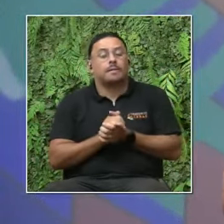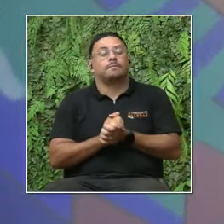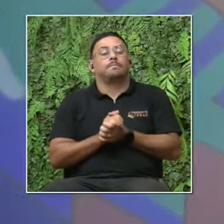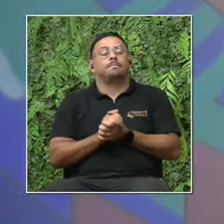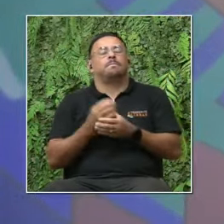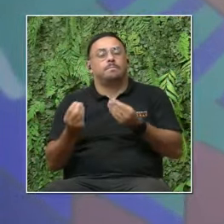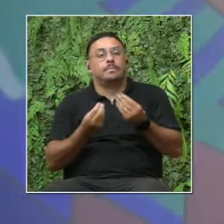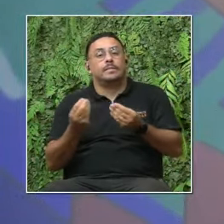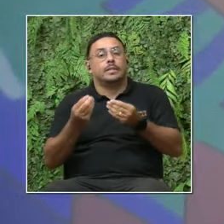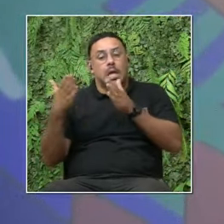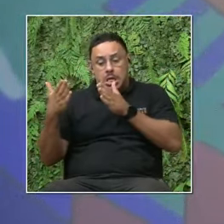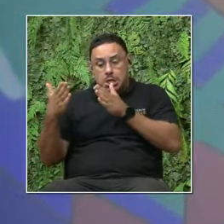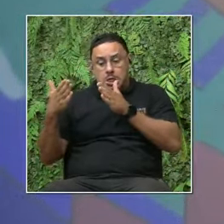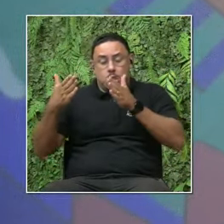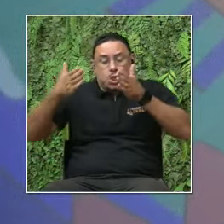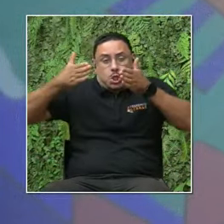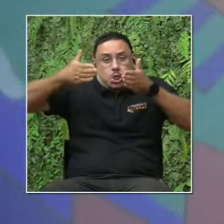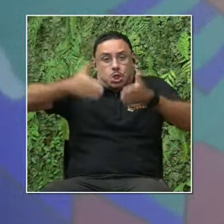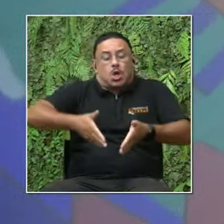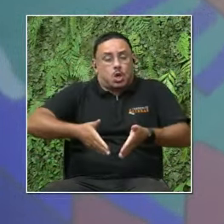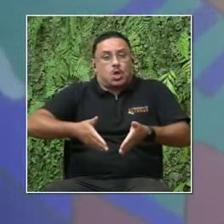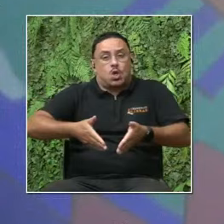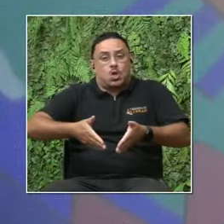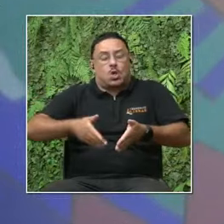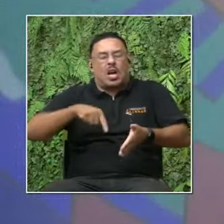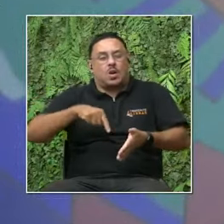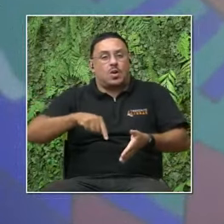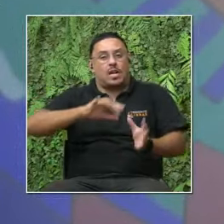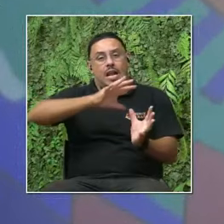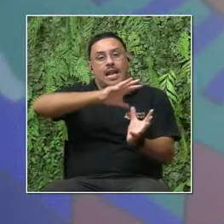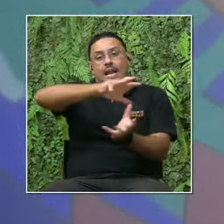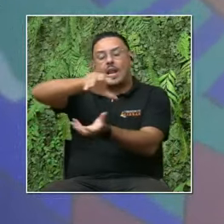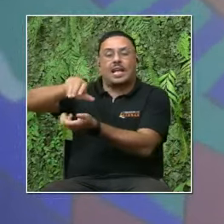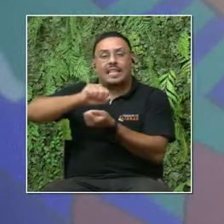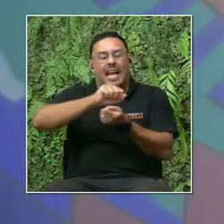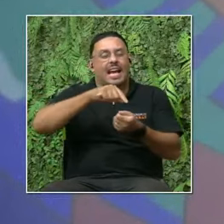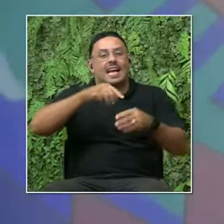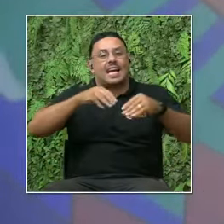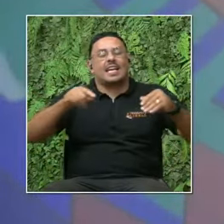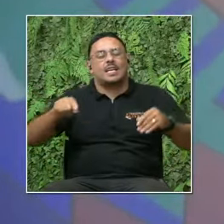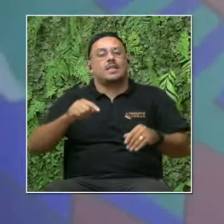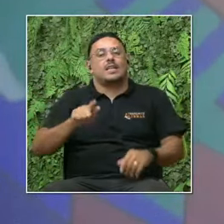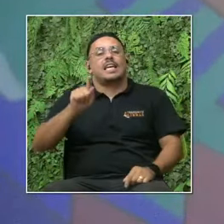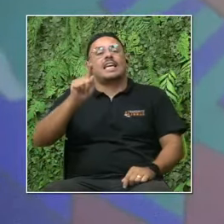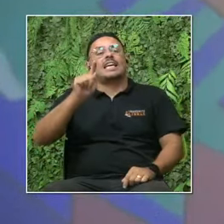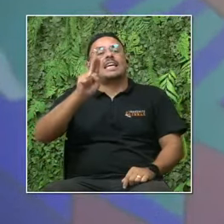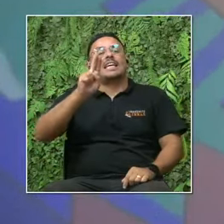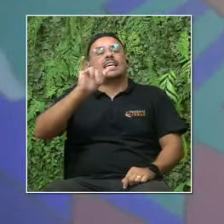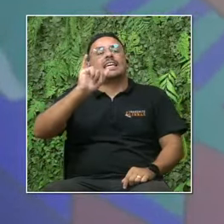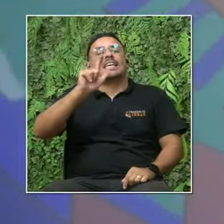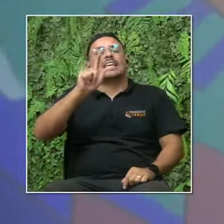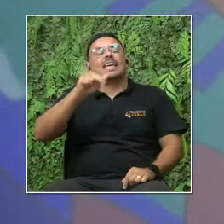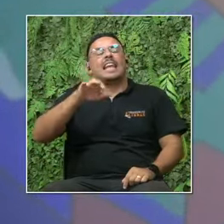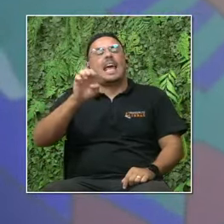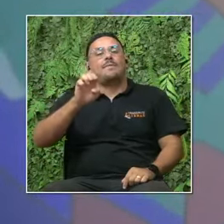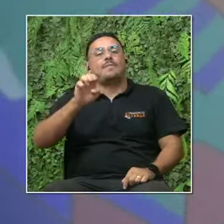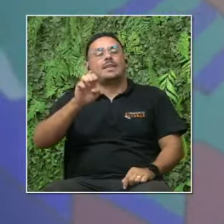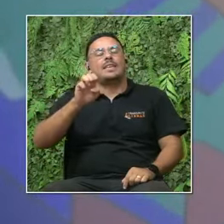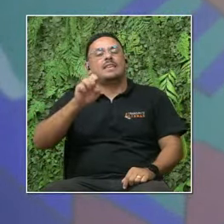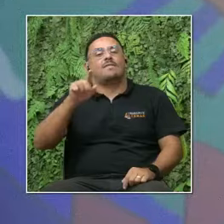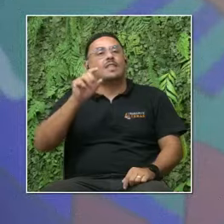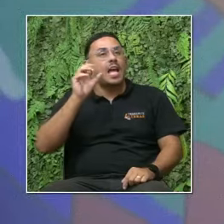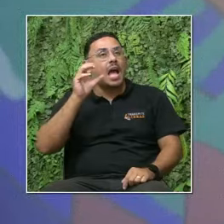se materializar no nosso planeta o ídolo das galáxias Guilherme Melo meu tão você